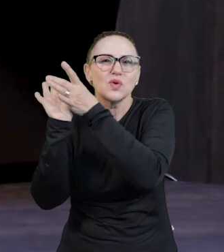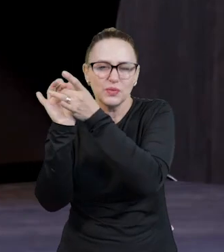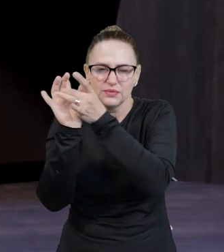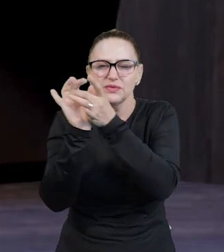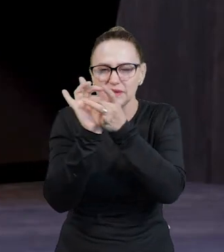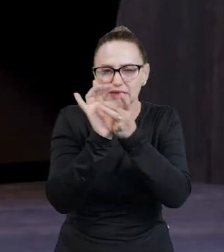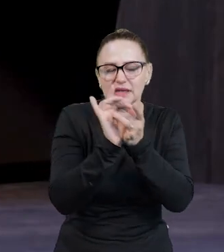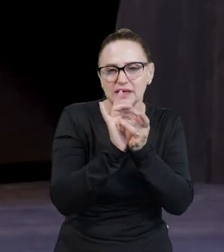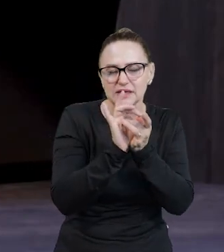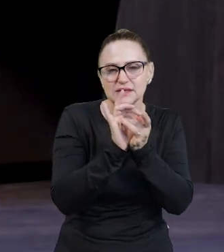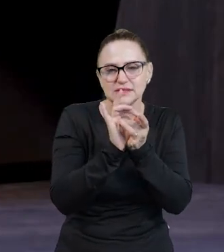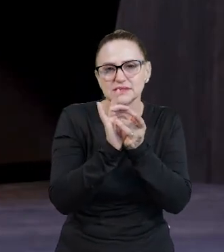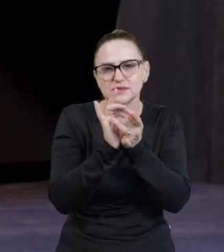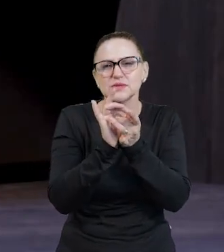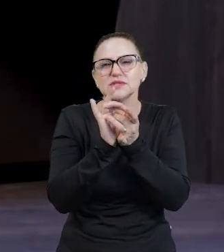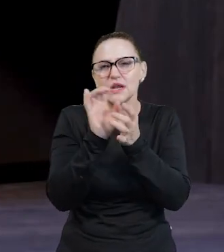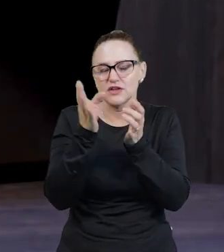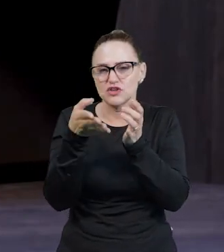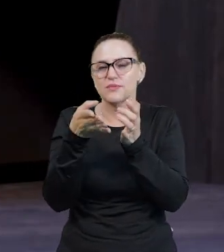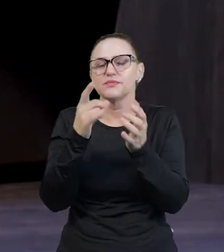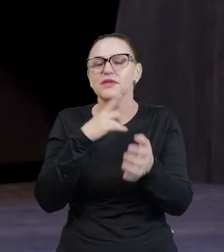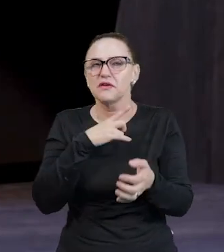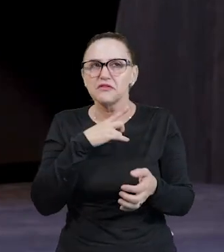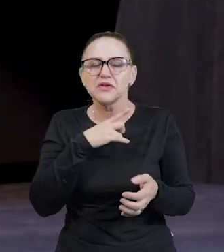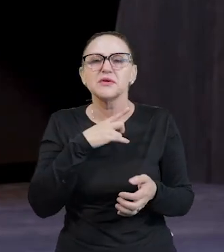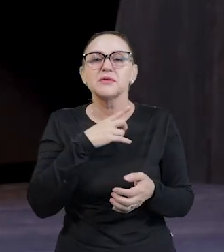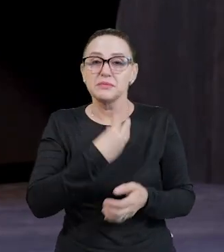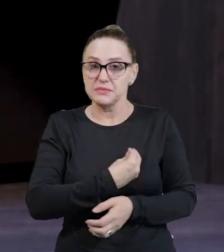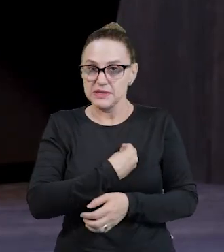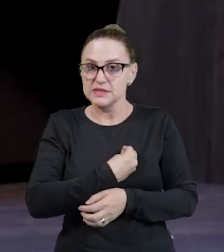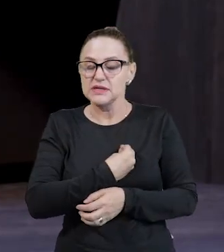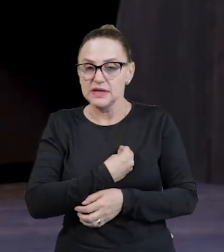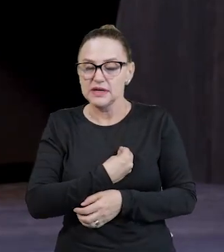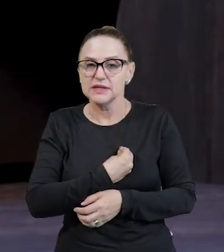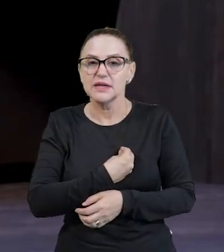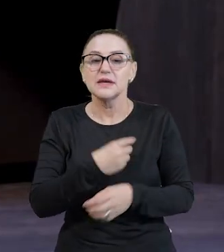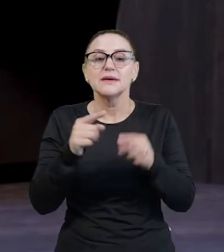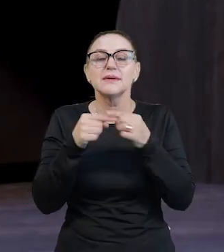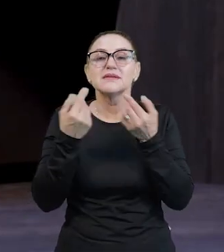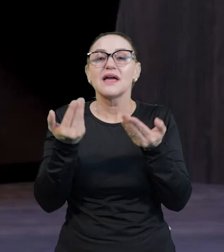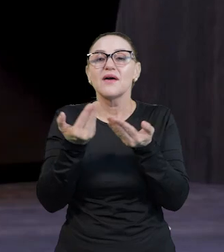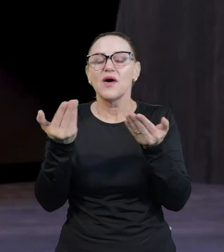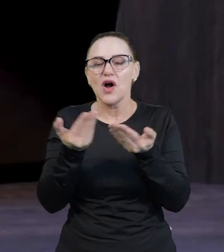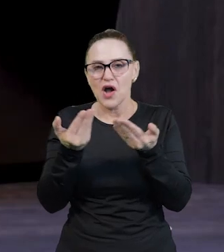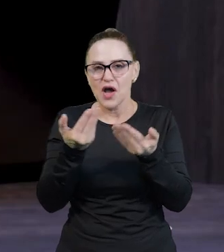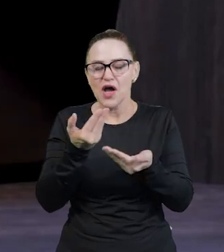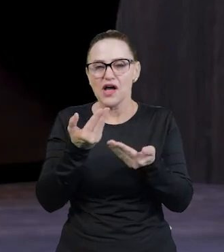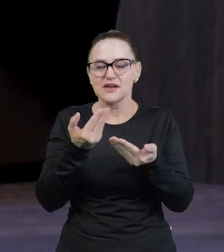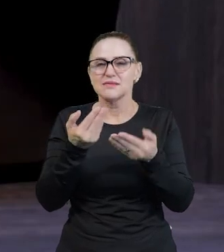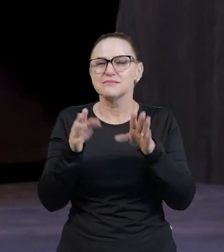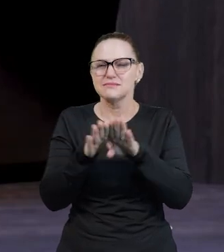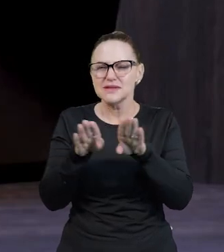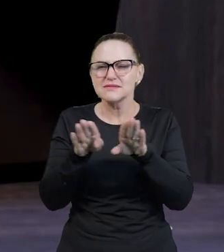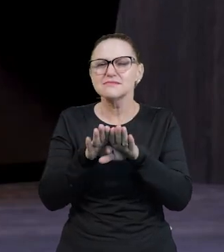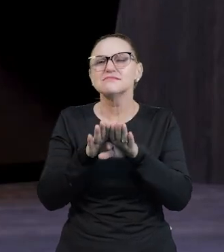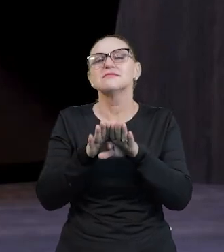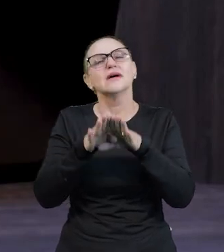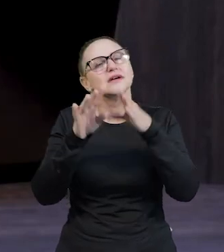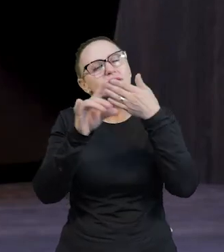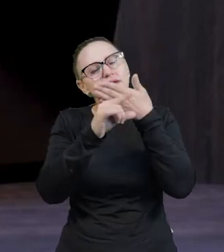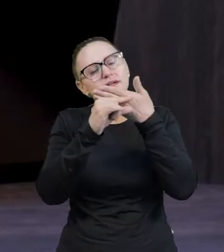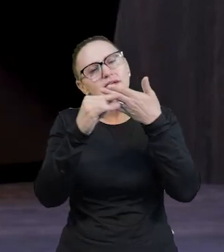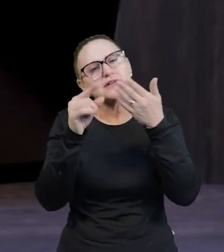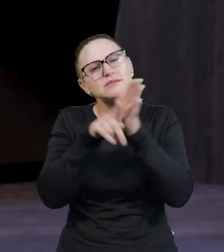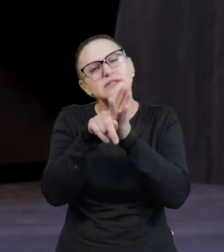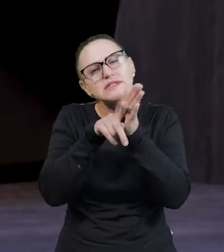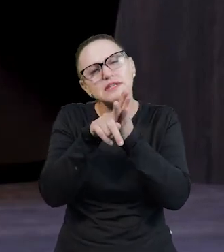nesse instante, é uma reflexão que muitos pesquisadores, muitos estudiosos da educação estão fazendo, que é